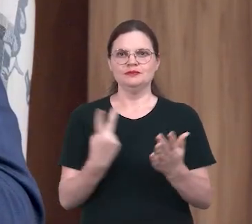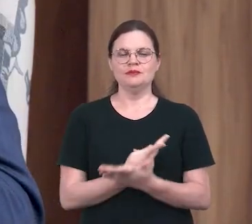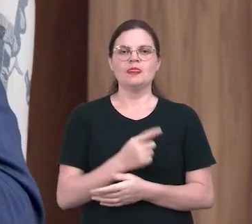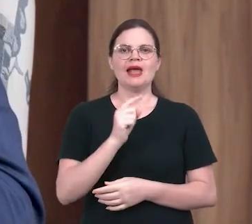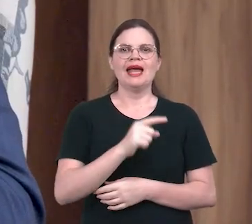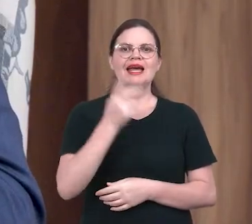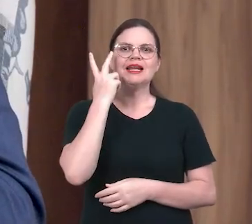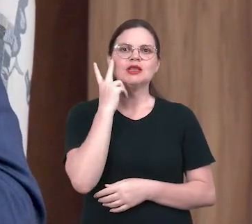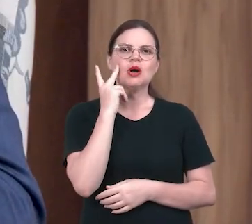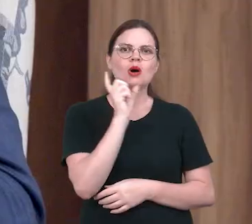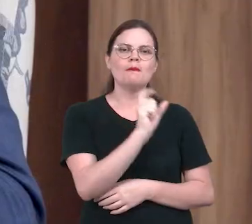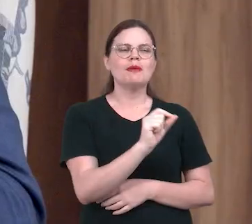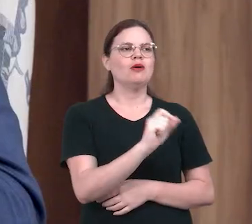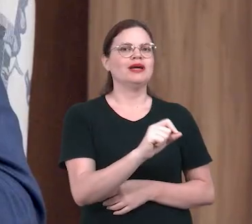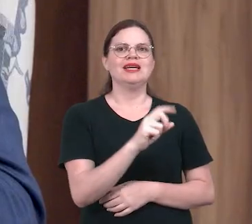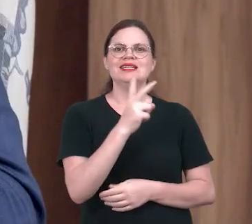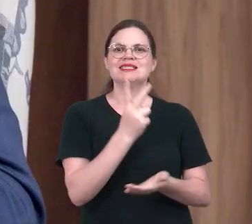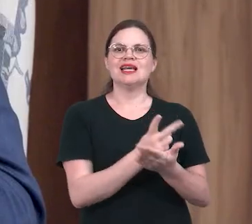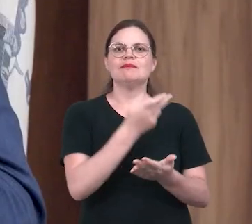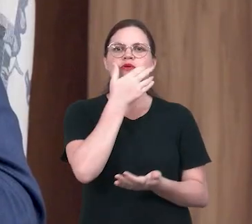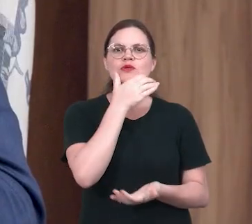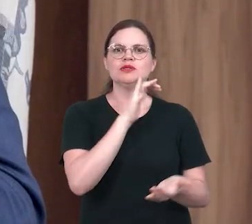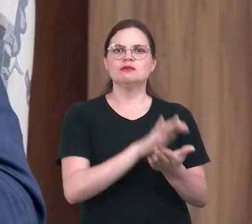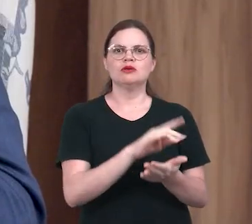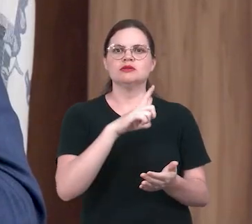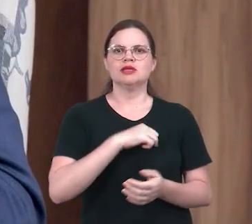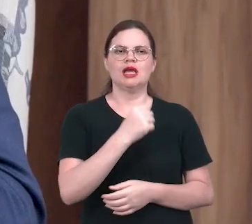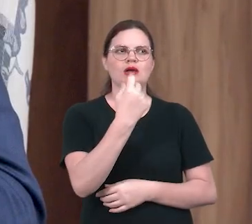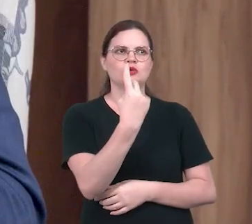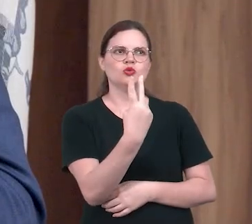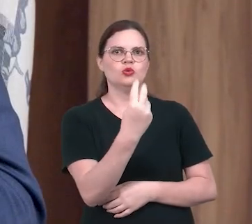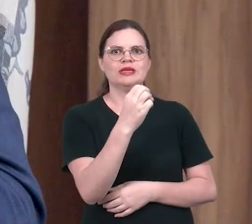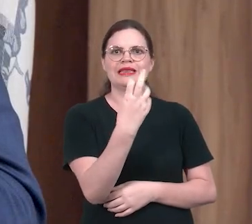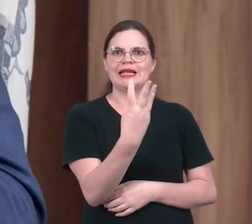ter uma outra esposa, Isaac não teve uma outra esposa, ele só teve Rebeca.